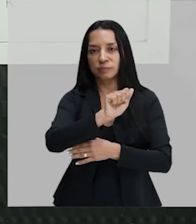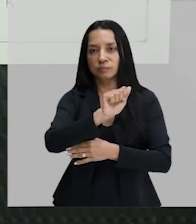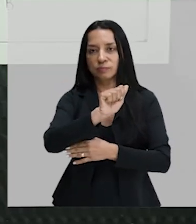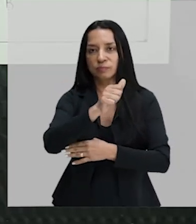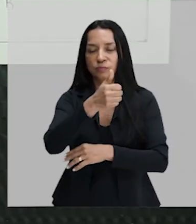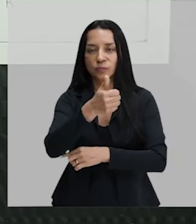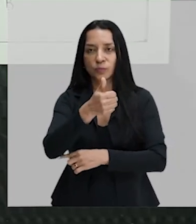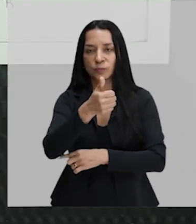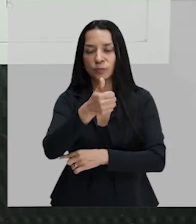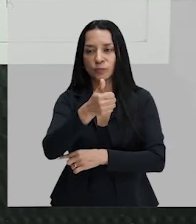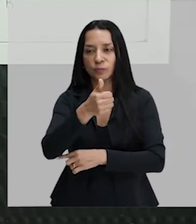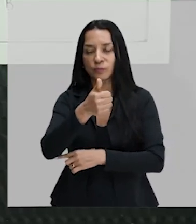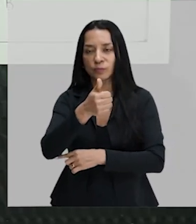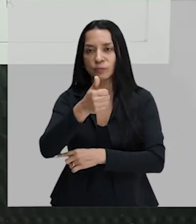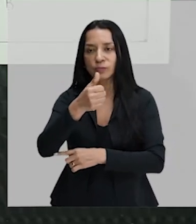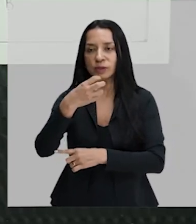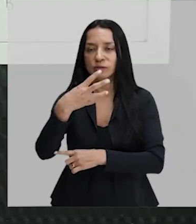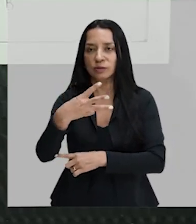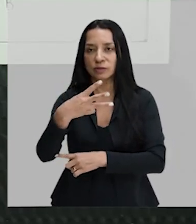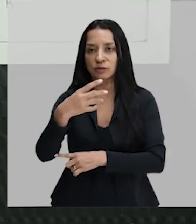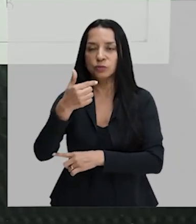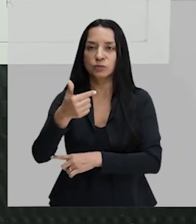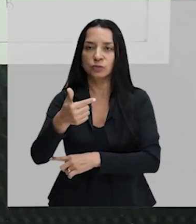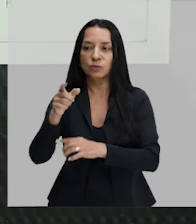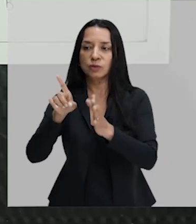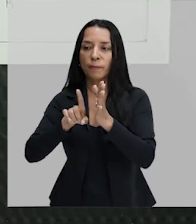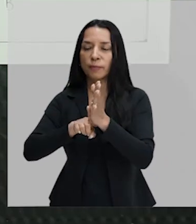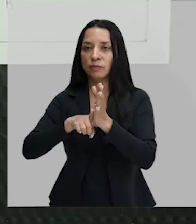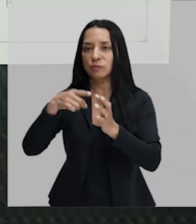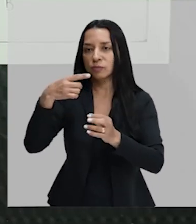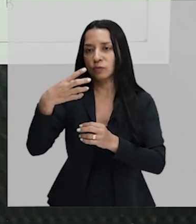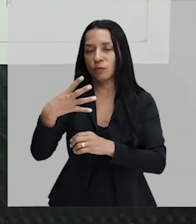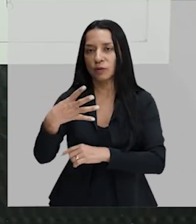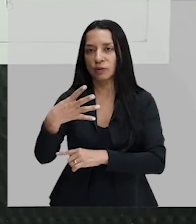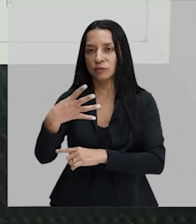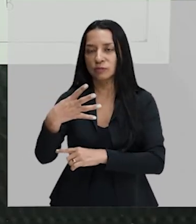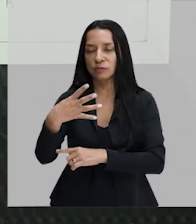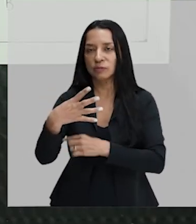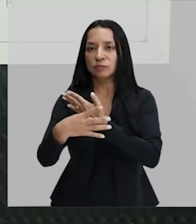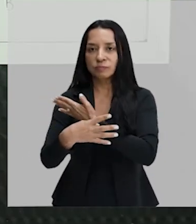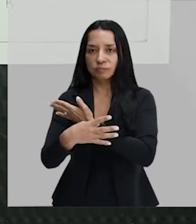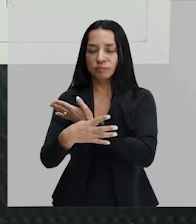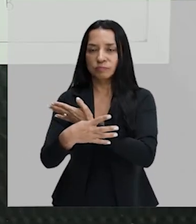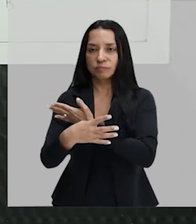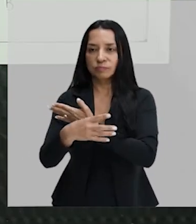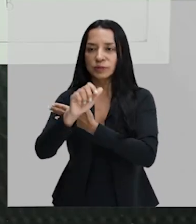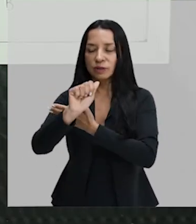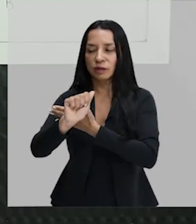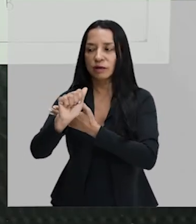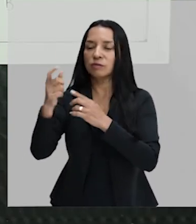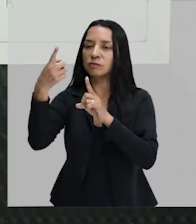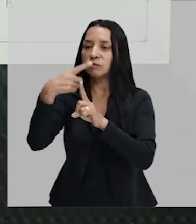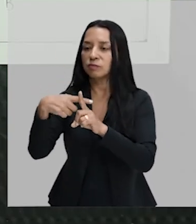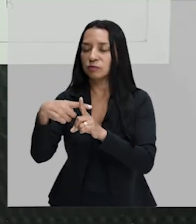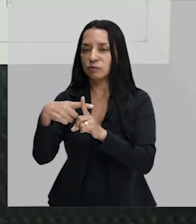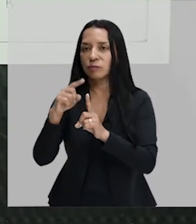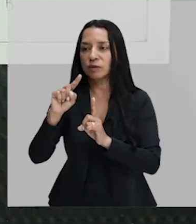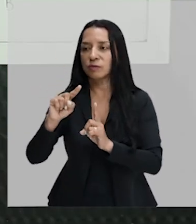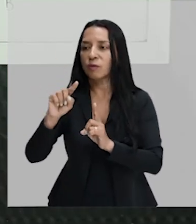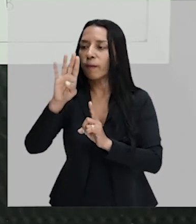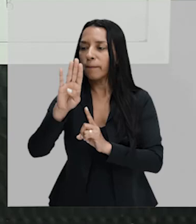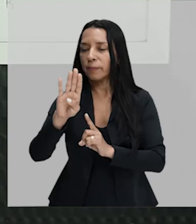1, 3, 2 e menos 4. Essa matriz A, eu vou somar ela